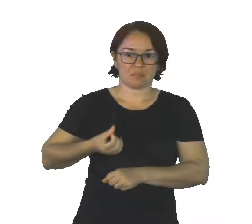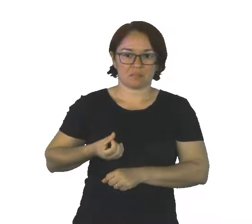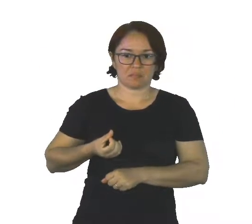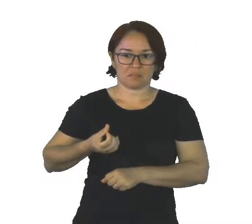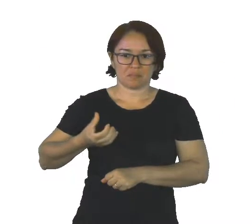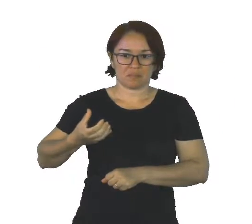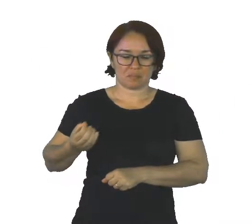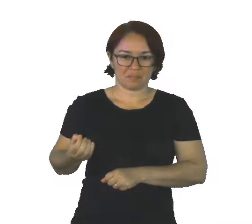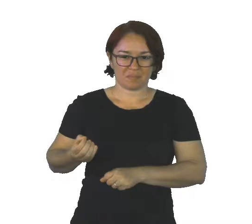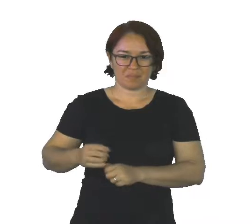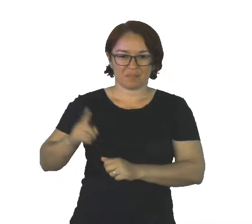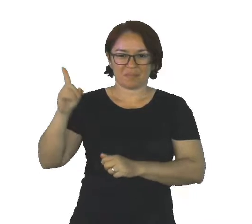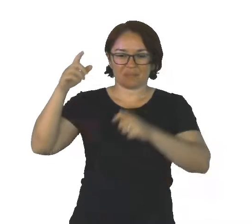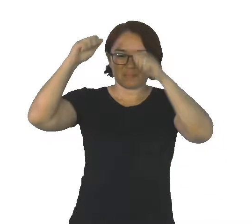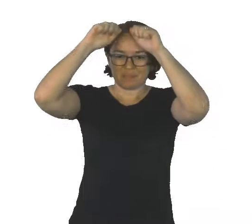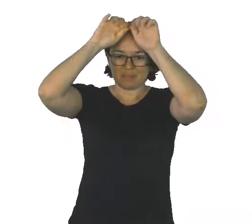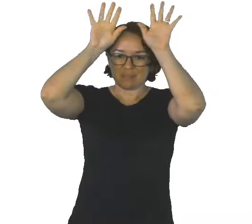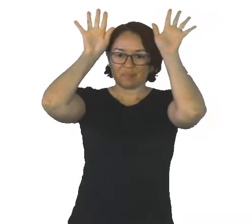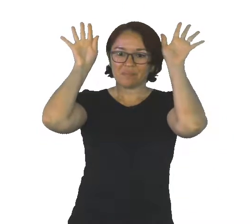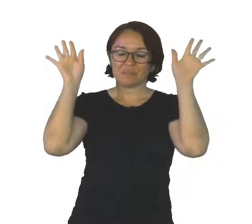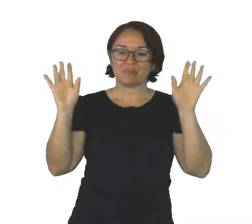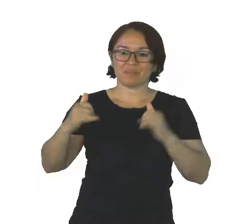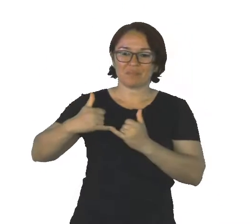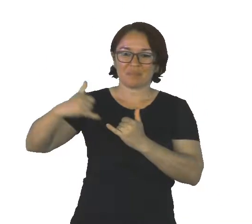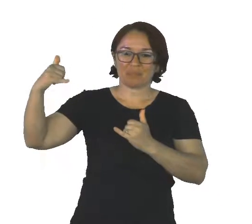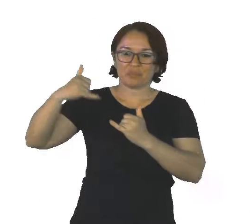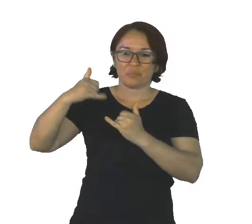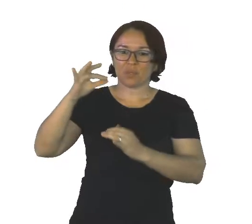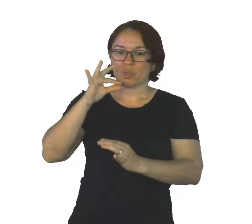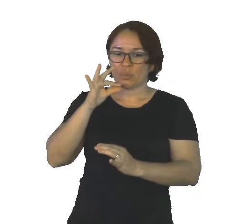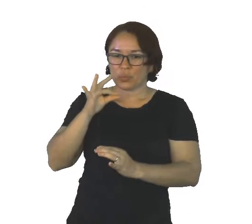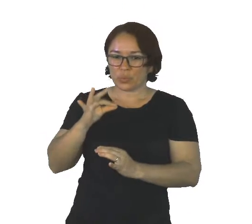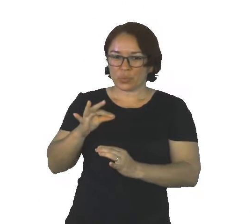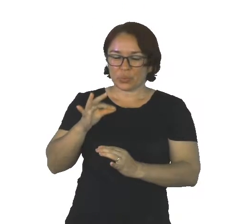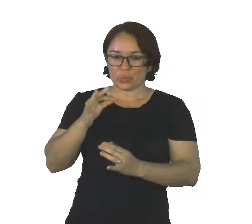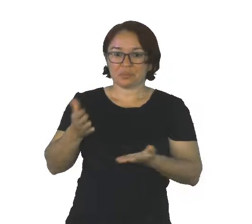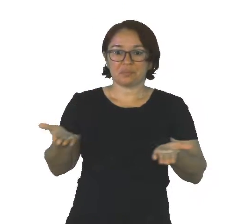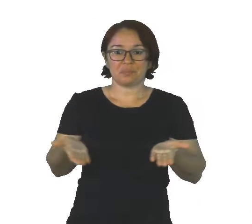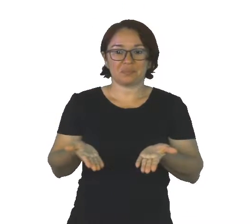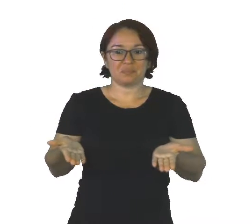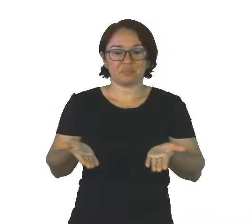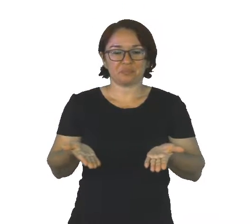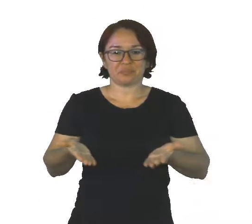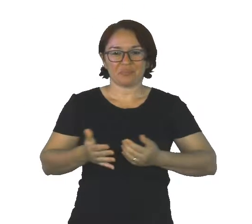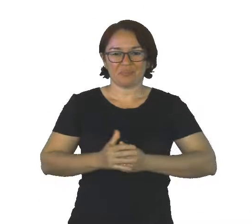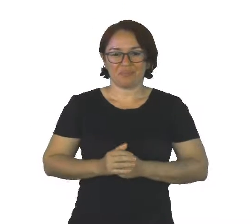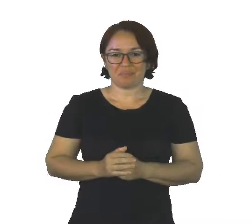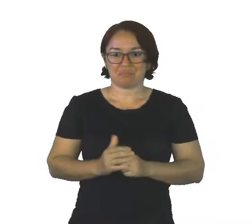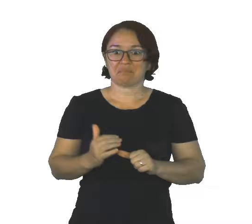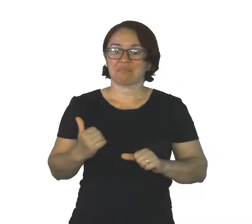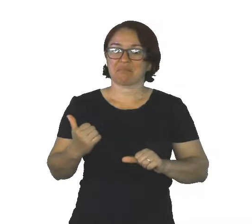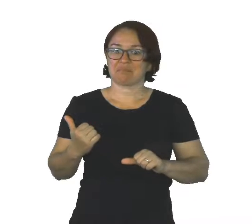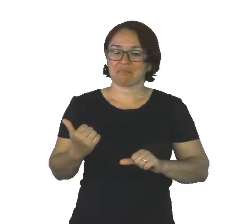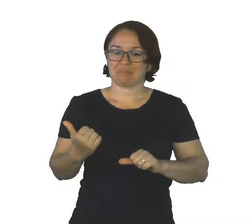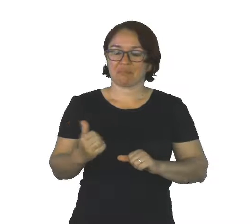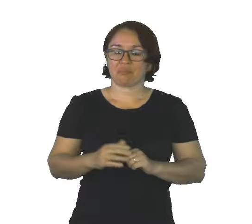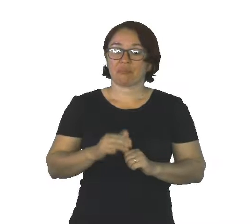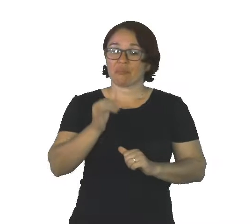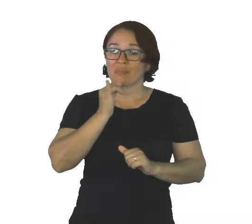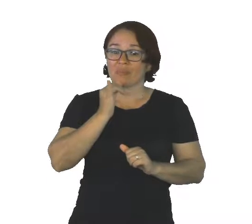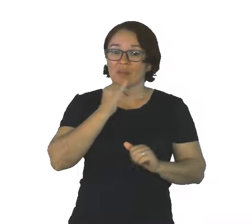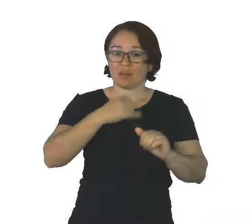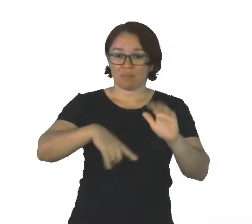Cocares feitos de canudos de plástico confeccionados em tempos atuais. As mudanças na legislação